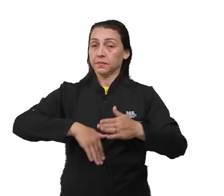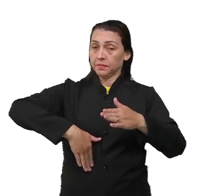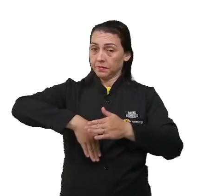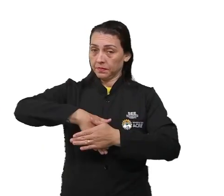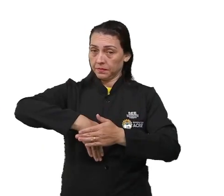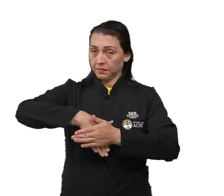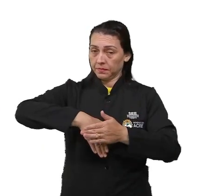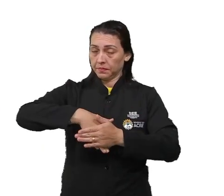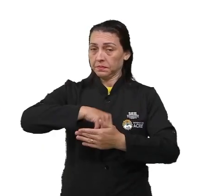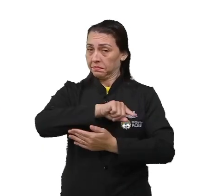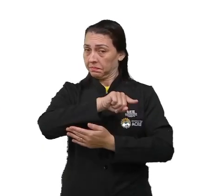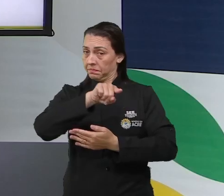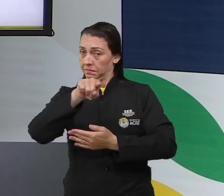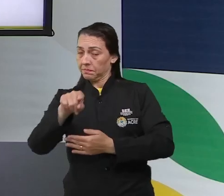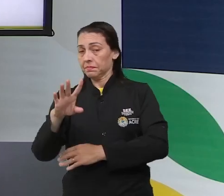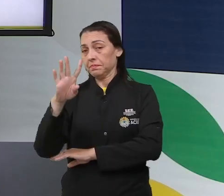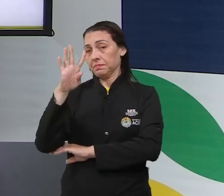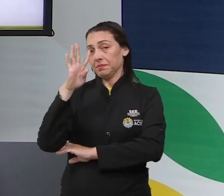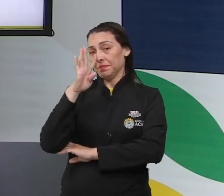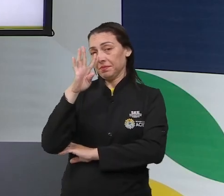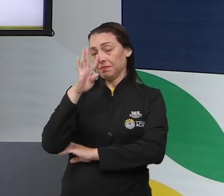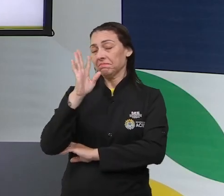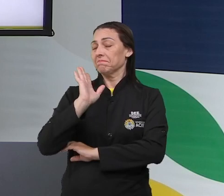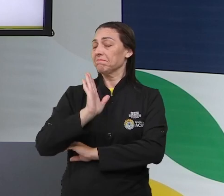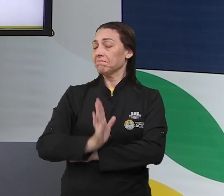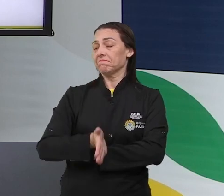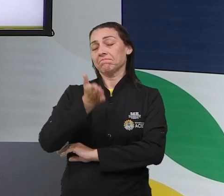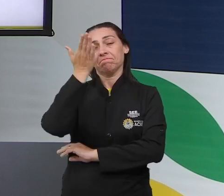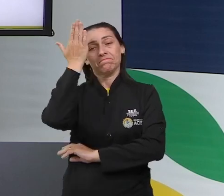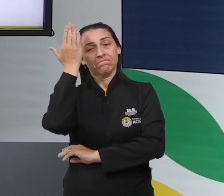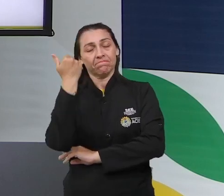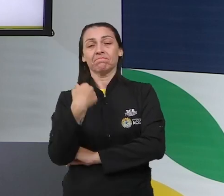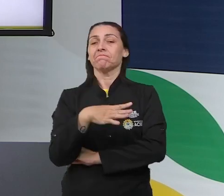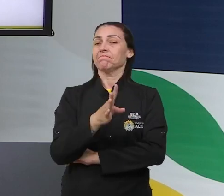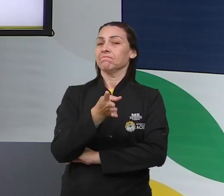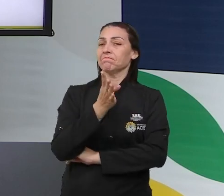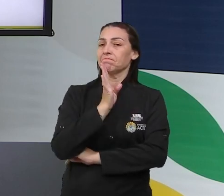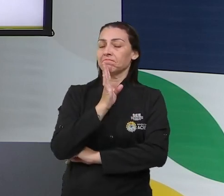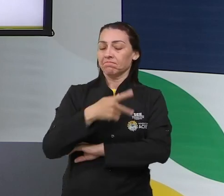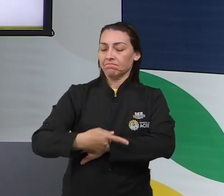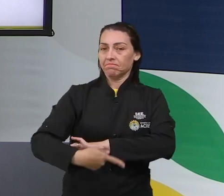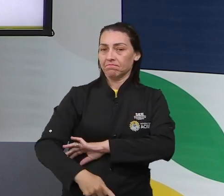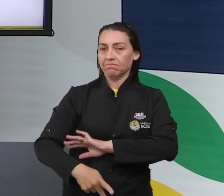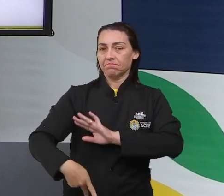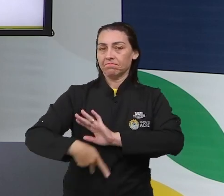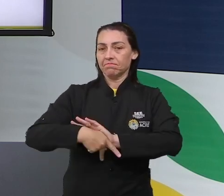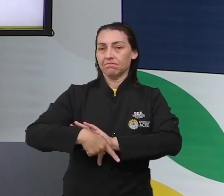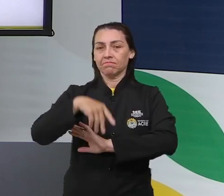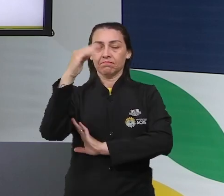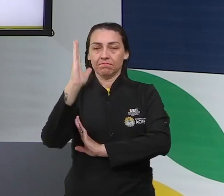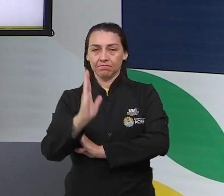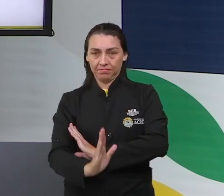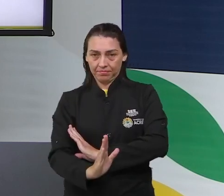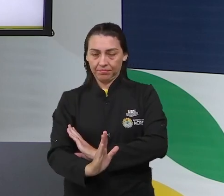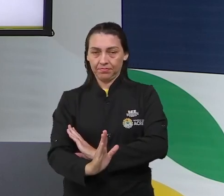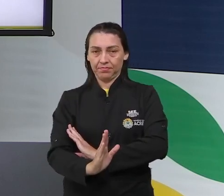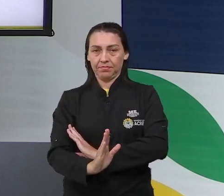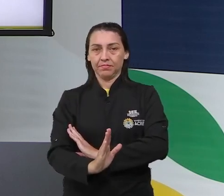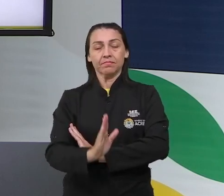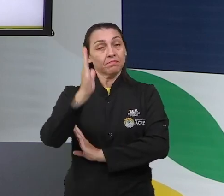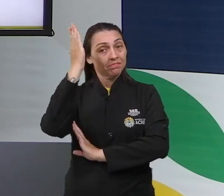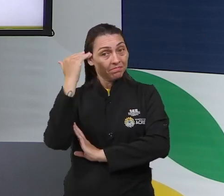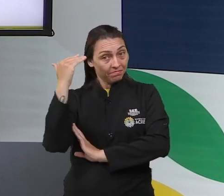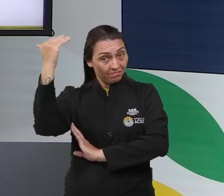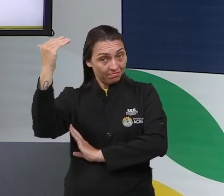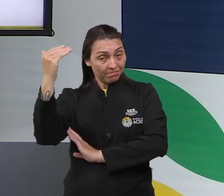com certeza, para você que está assistindo, já deve ser algo mais conhecido, até porque o Brasil, ele é muito